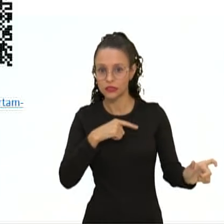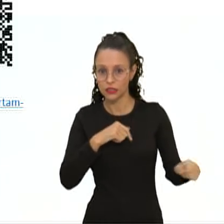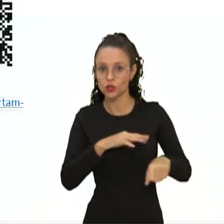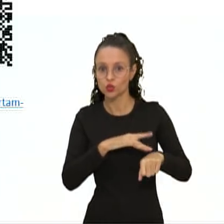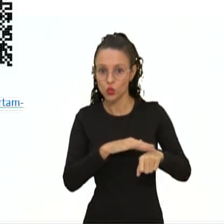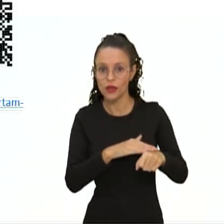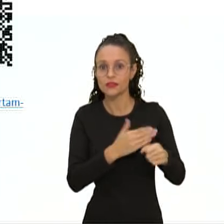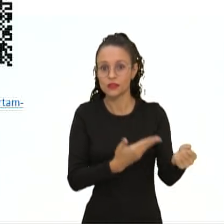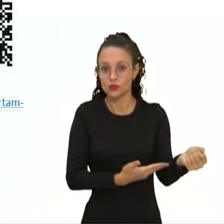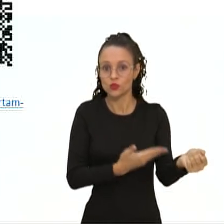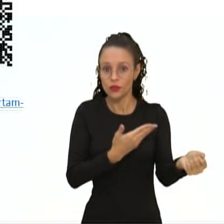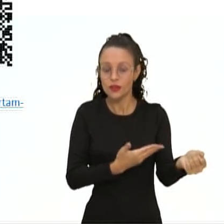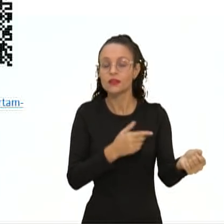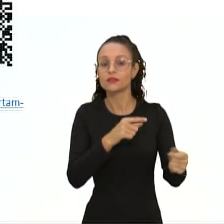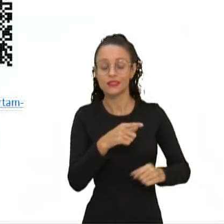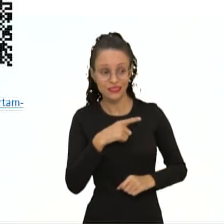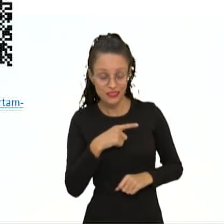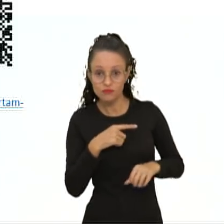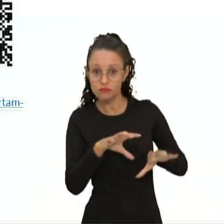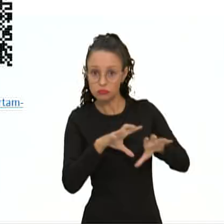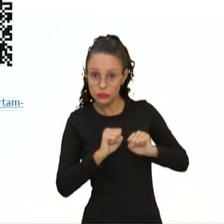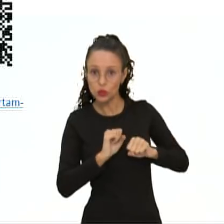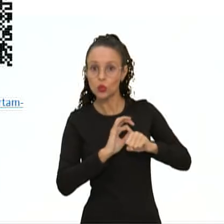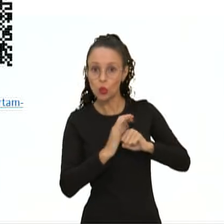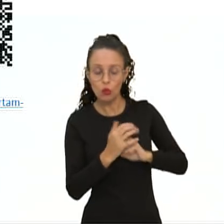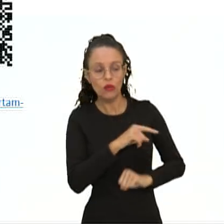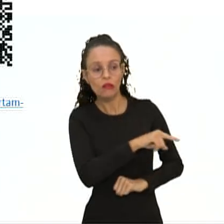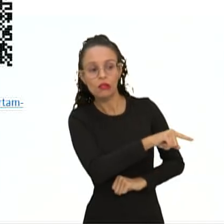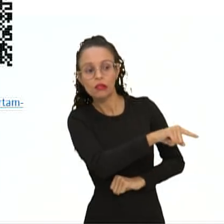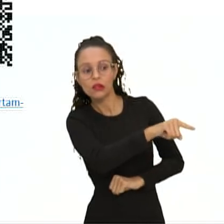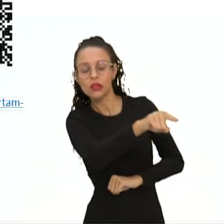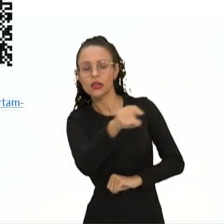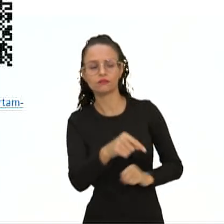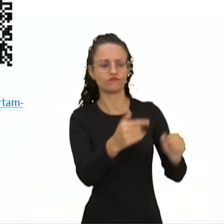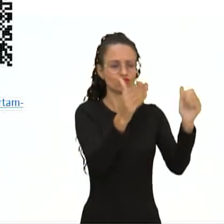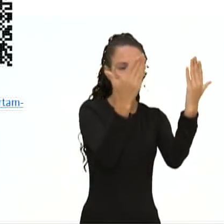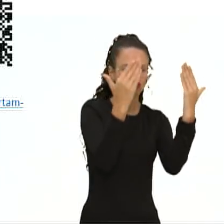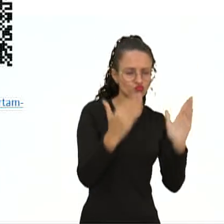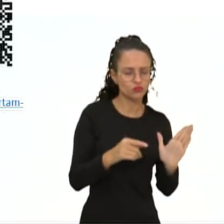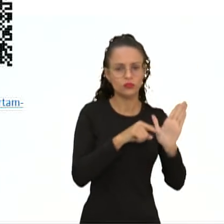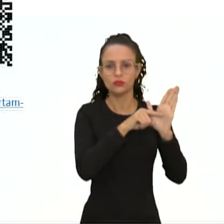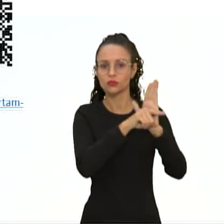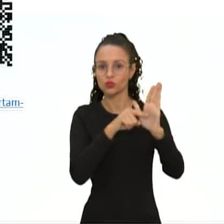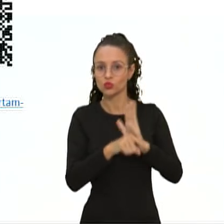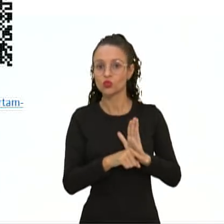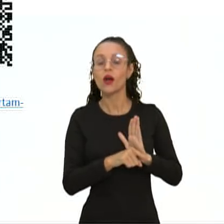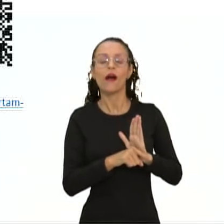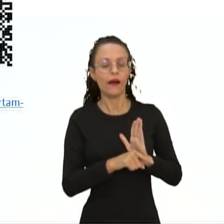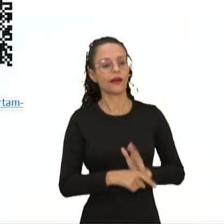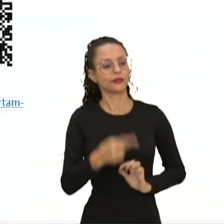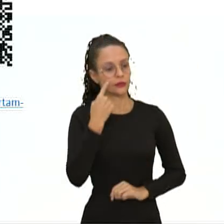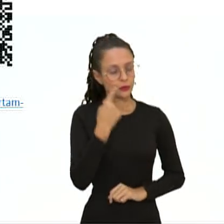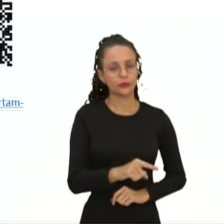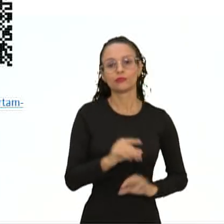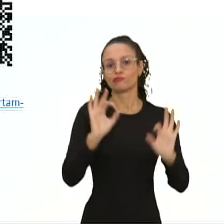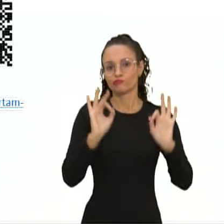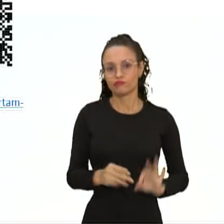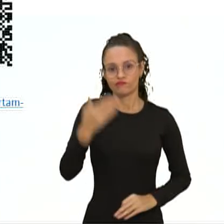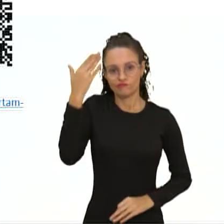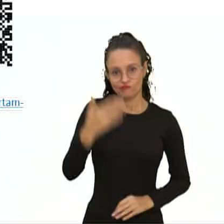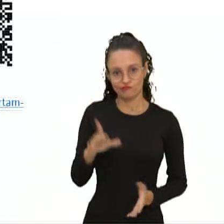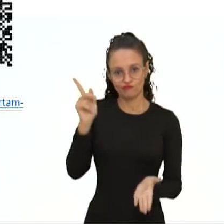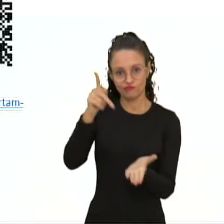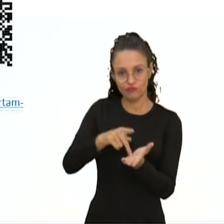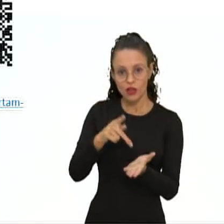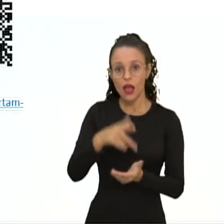são hipertensos e que tiveram o Covid, fizeram análises, estudos e já descobriram então que a chance de